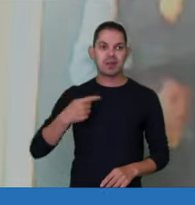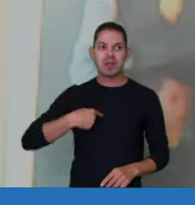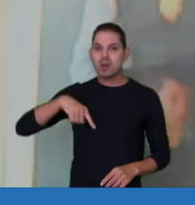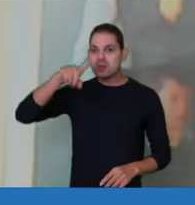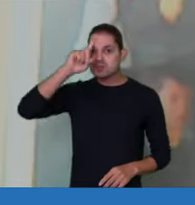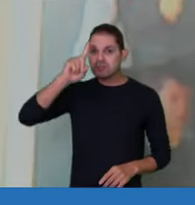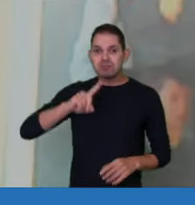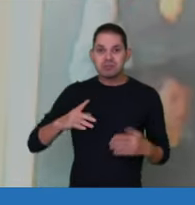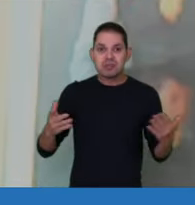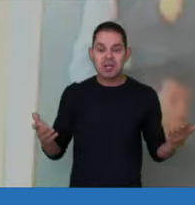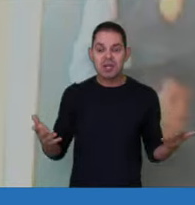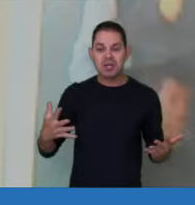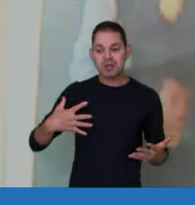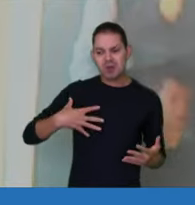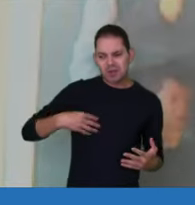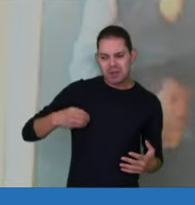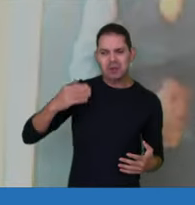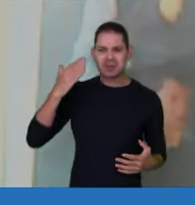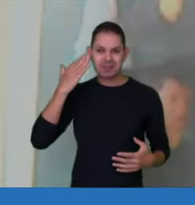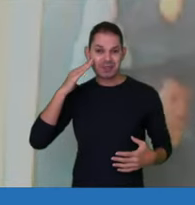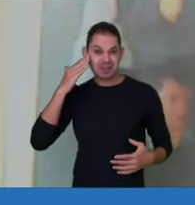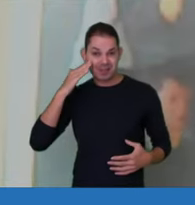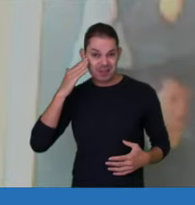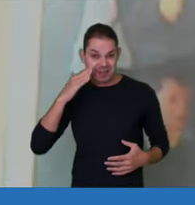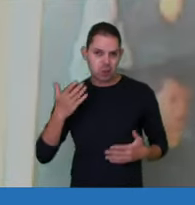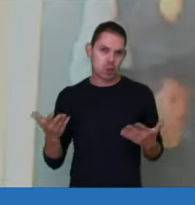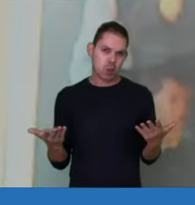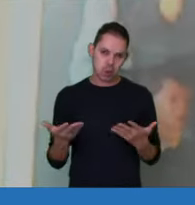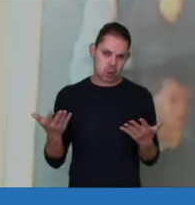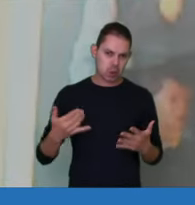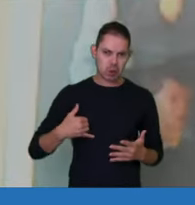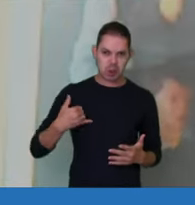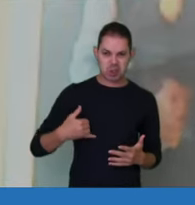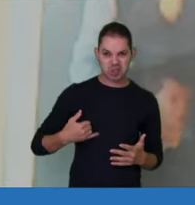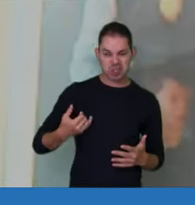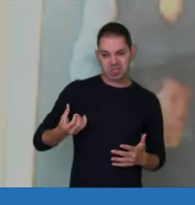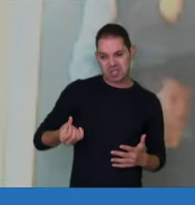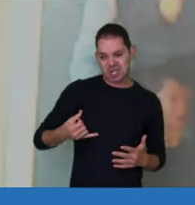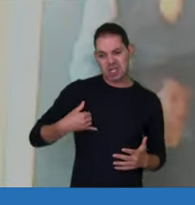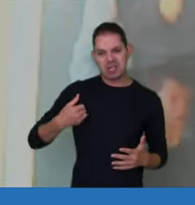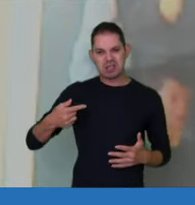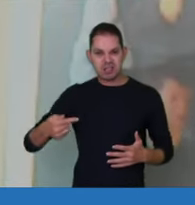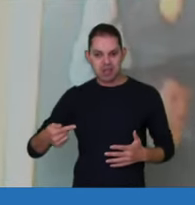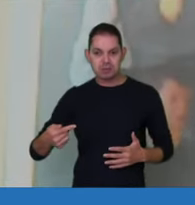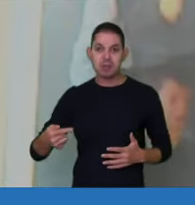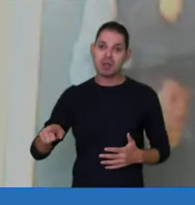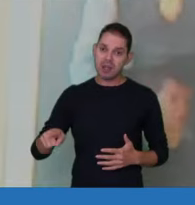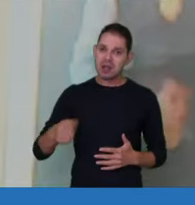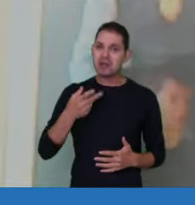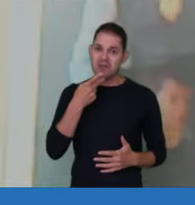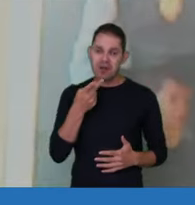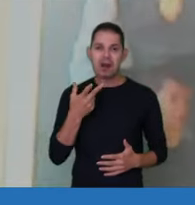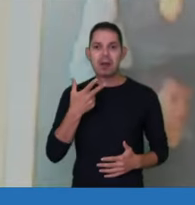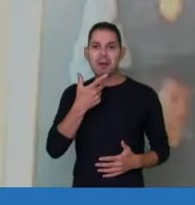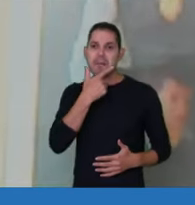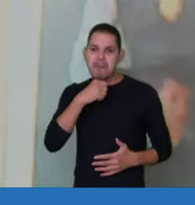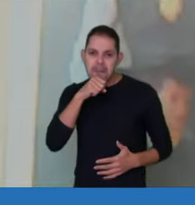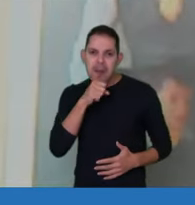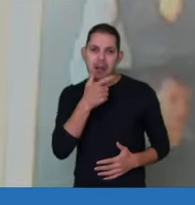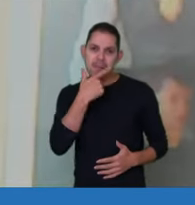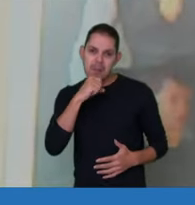filho entende hoje, pela condição dele, o que é pai. Ele fala papai, mas eu não sei se ele sabe o que